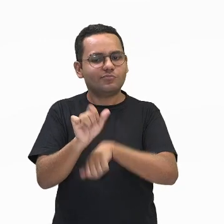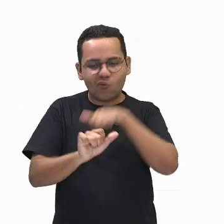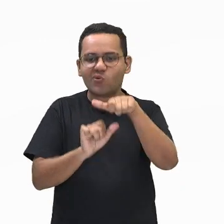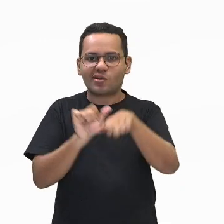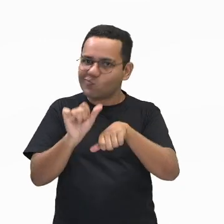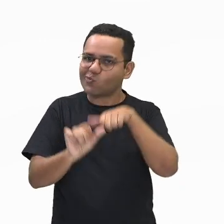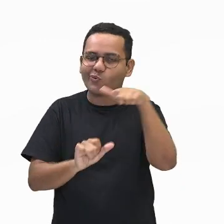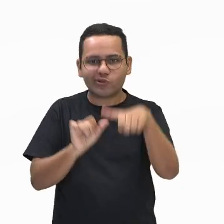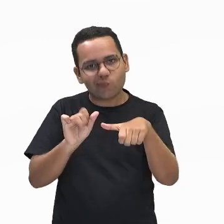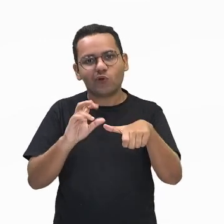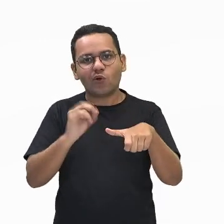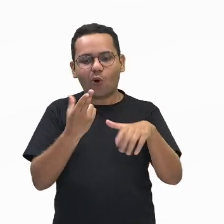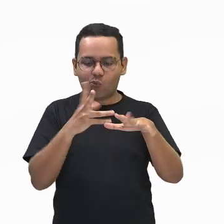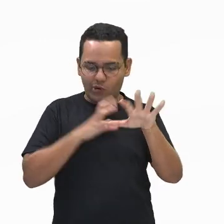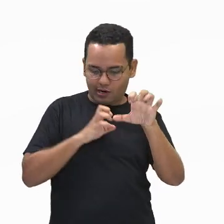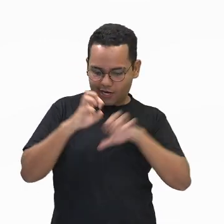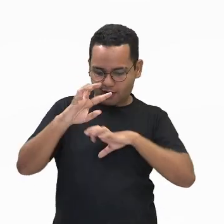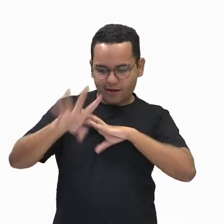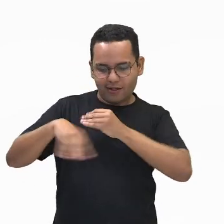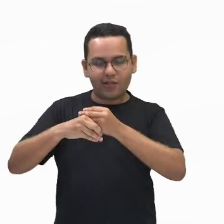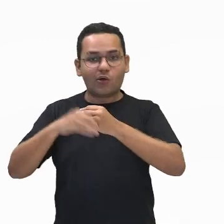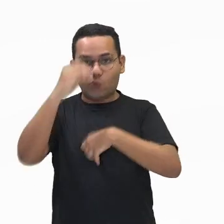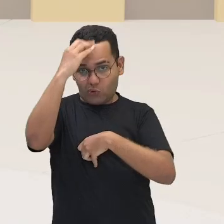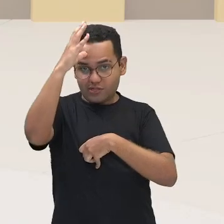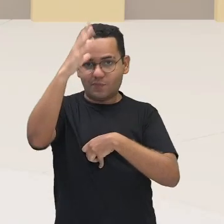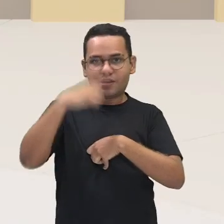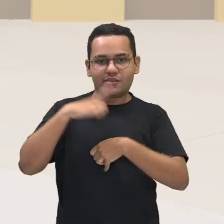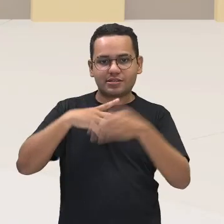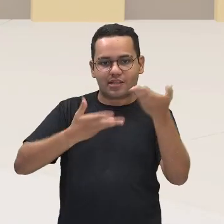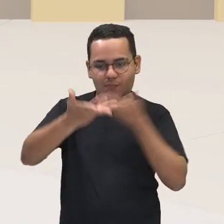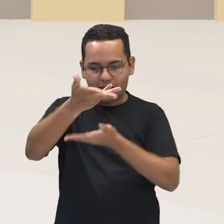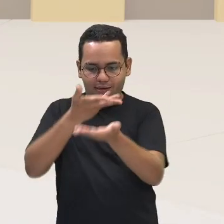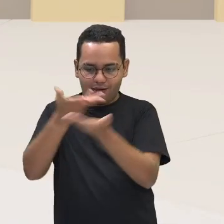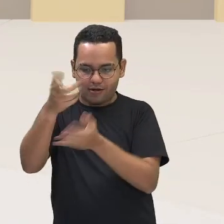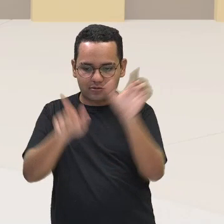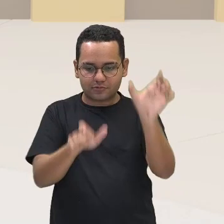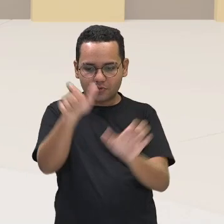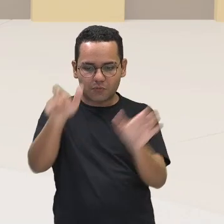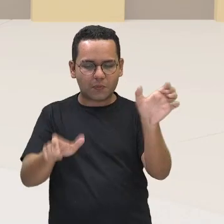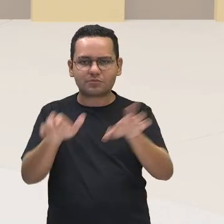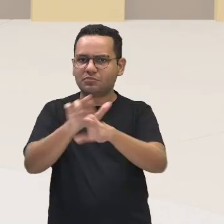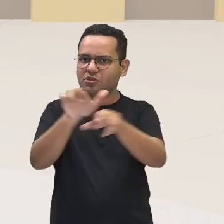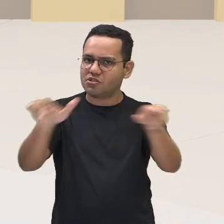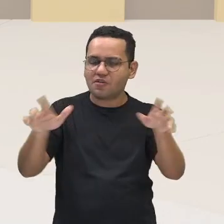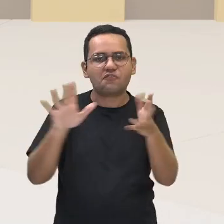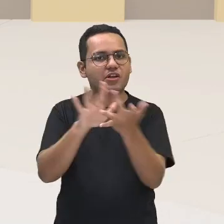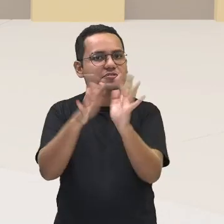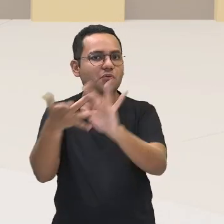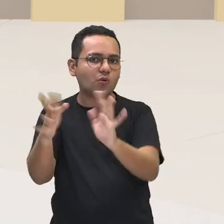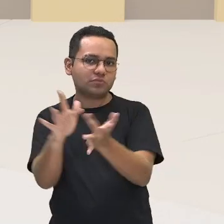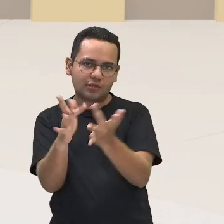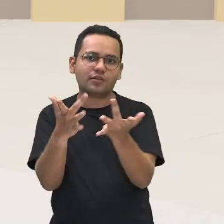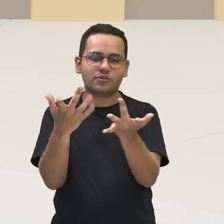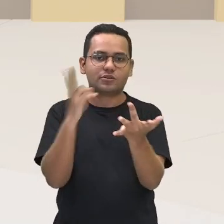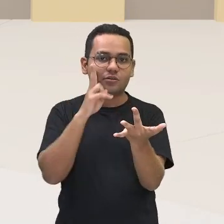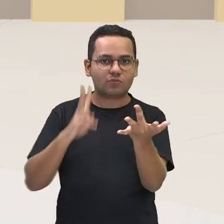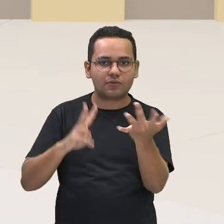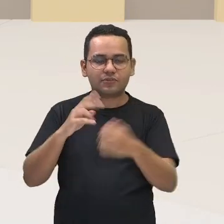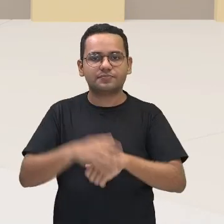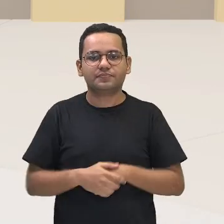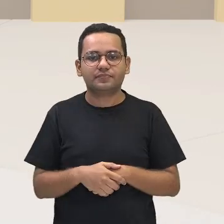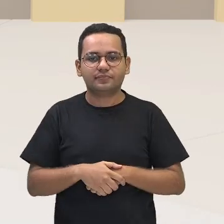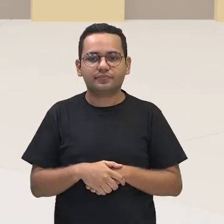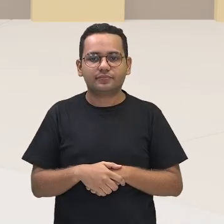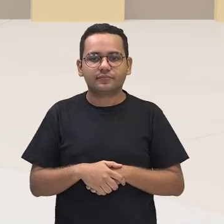tempo, ela muda de acordo com as relações que você adquire ao longo da sua vida, que são experiências